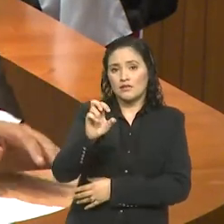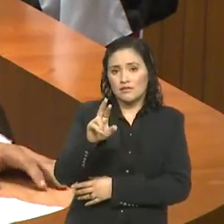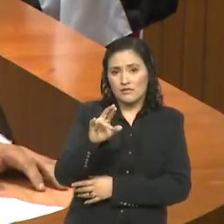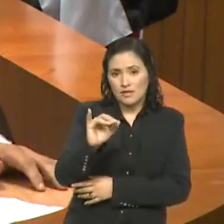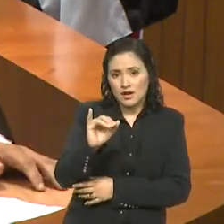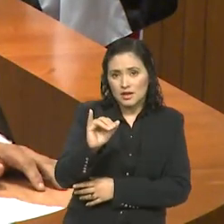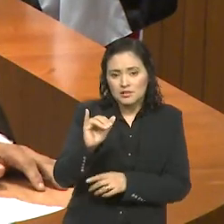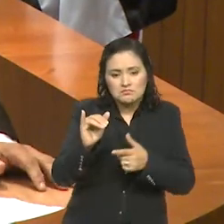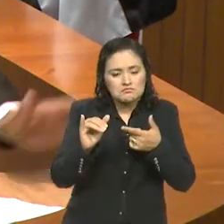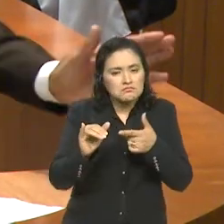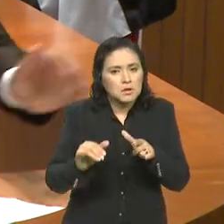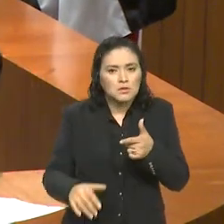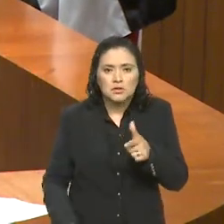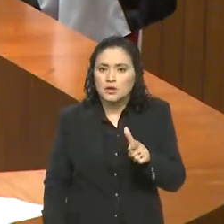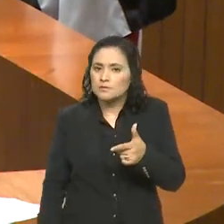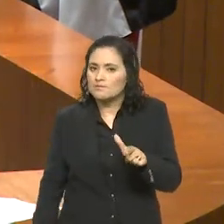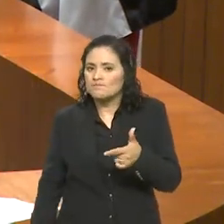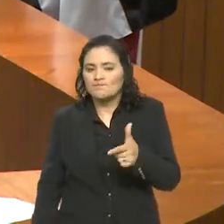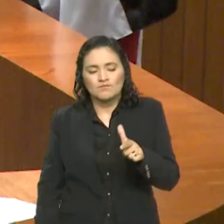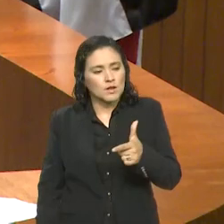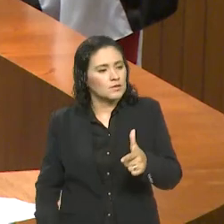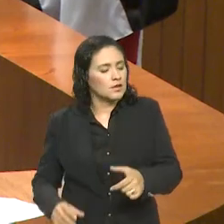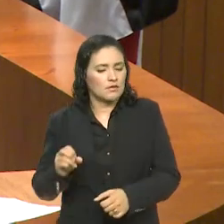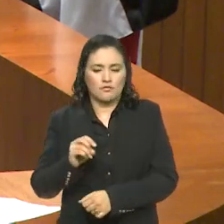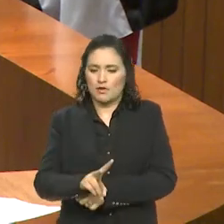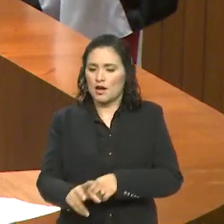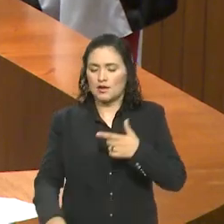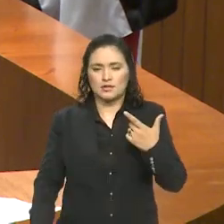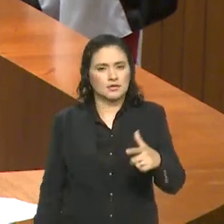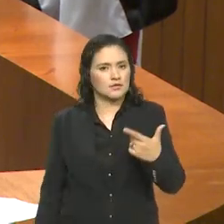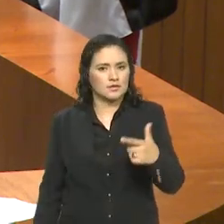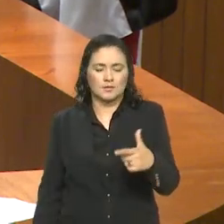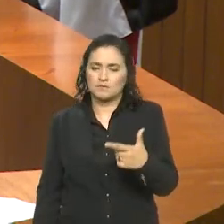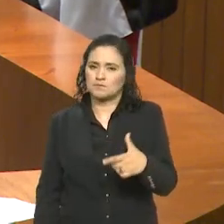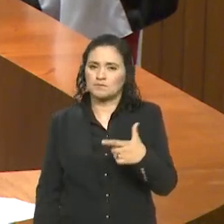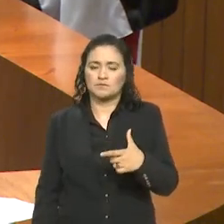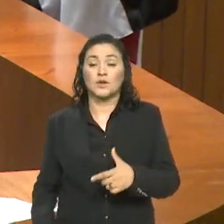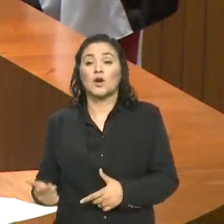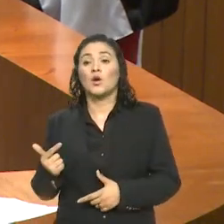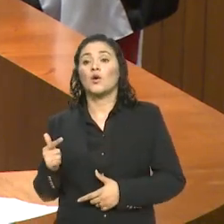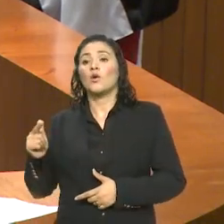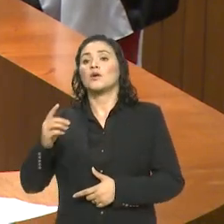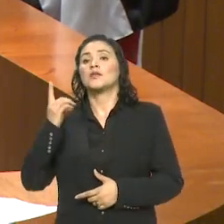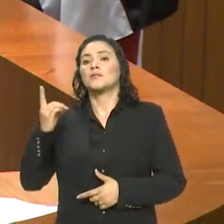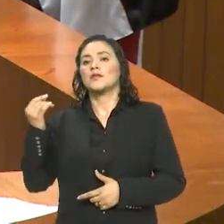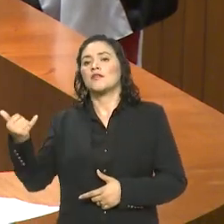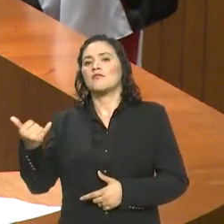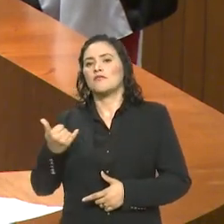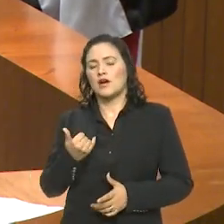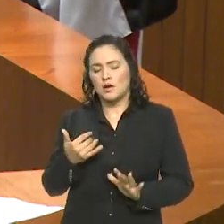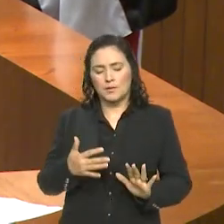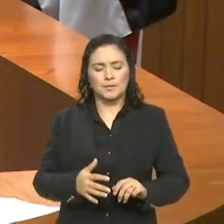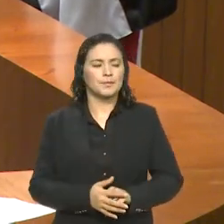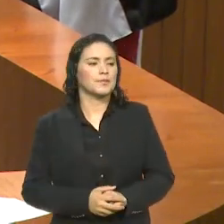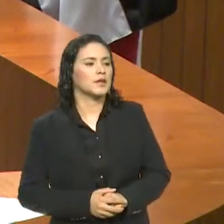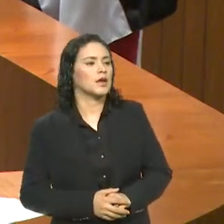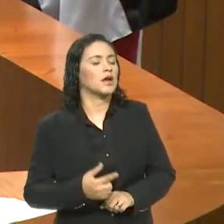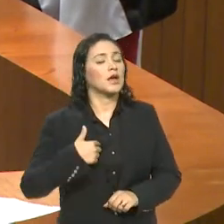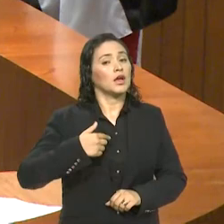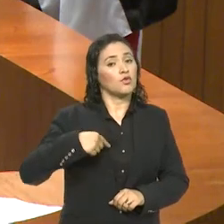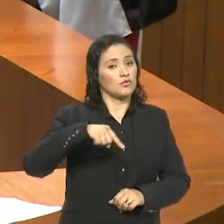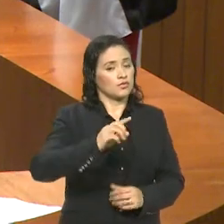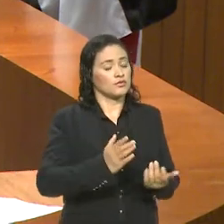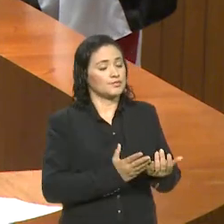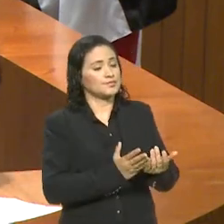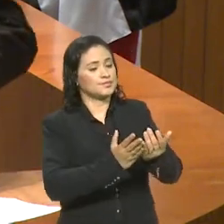Não tem passagem. Não tem vaga. Ontem um deputado me relatou. Deputado Edson, eu fui fazer a travessia